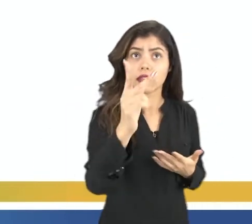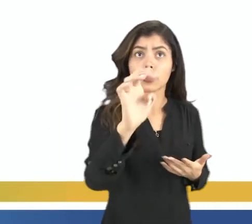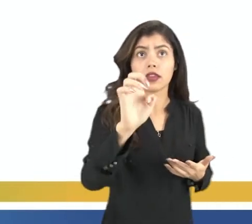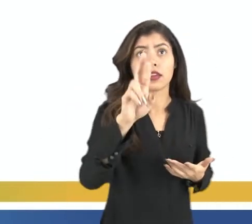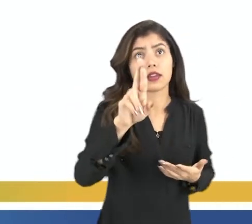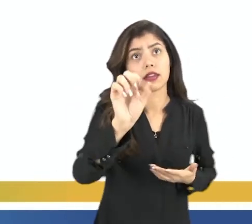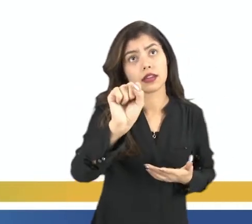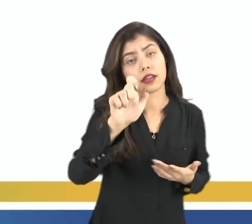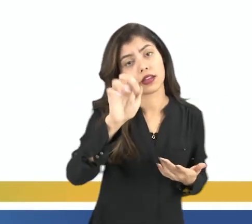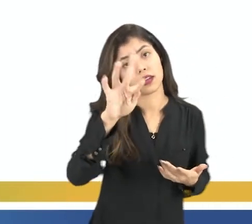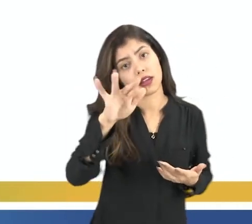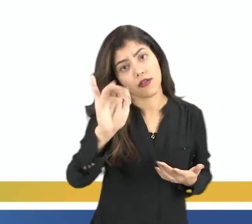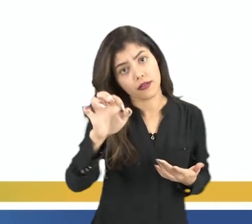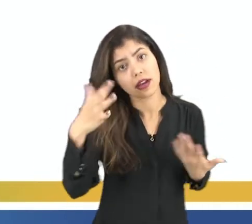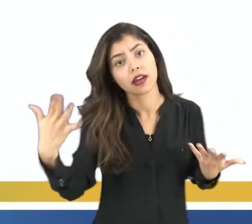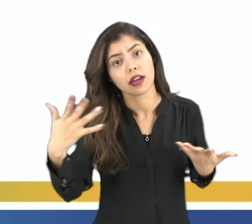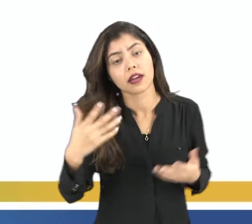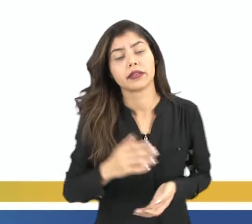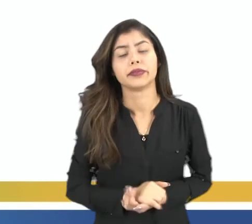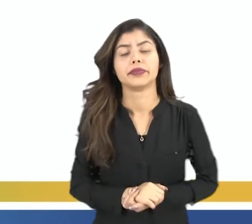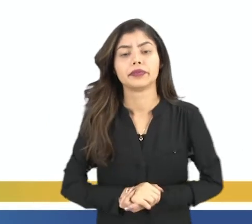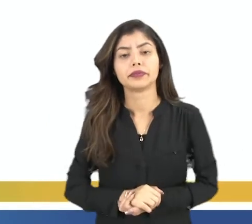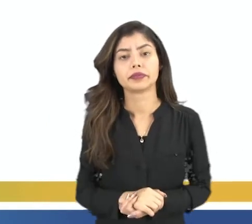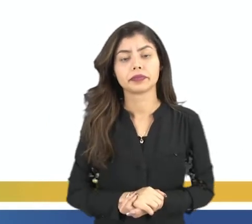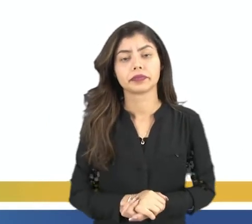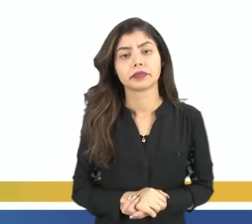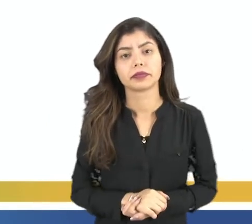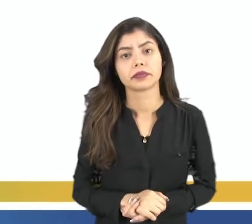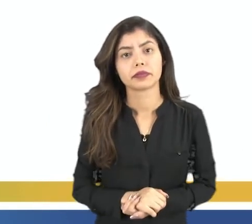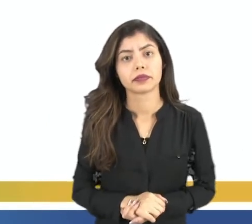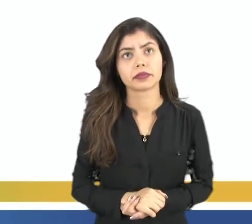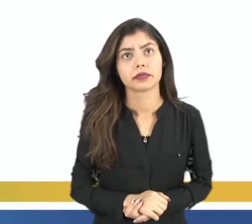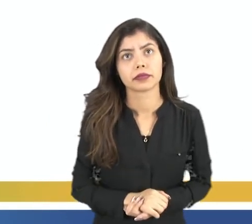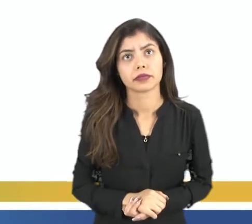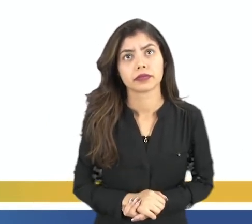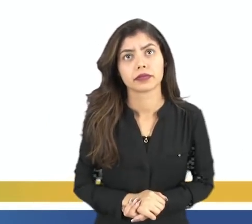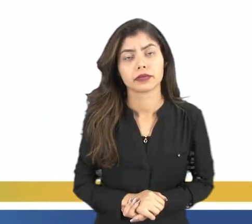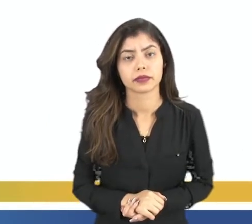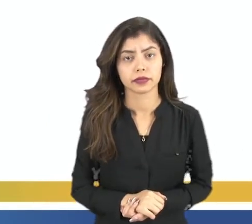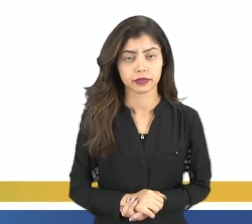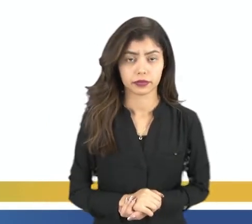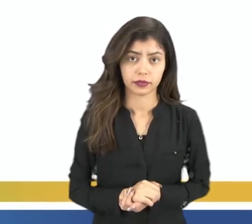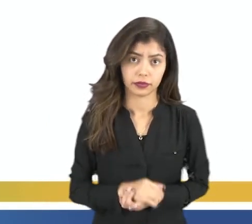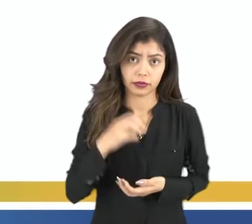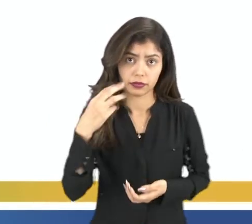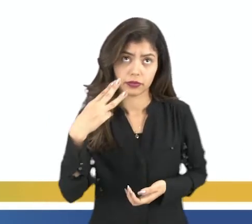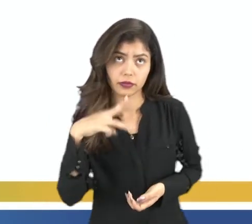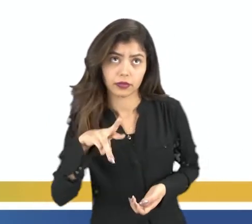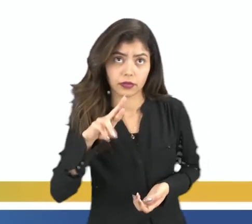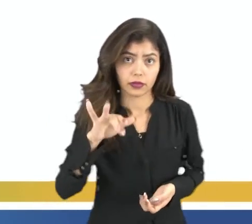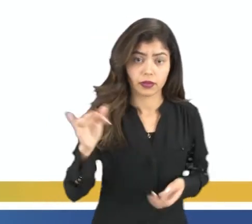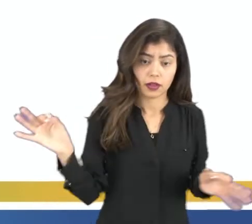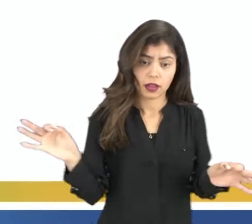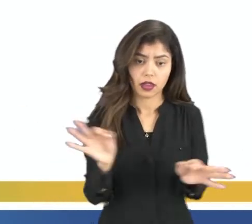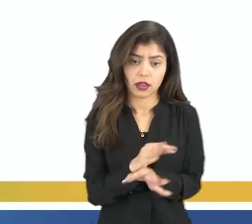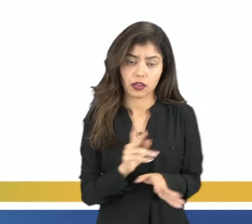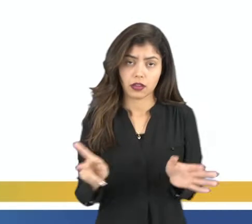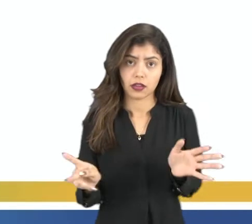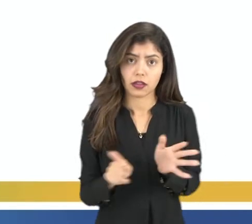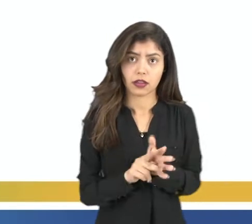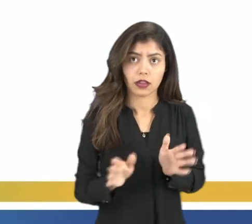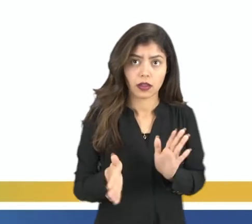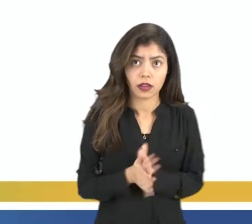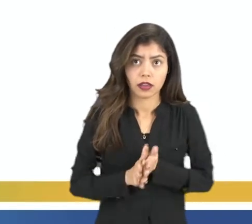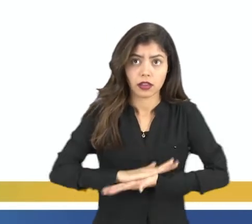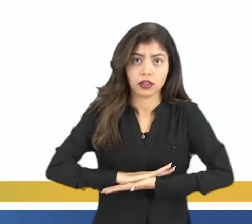Herself. Mary Ann is destroying herself. She drinks too much. A Mary Ann está se destruindo. Ela